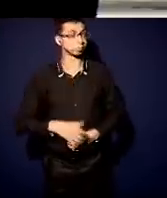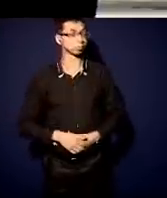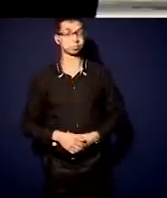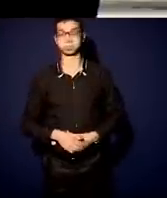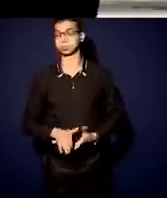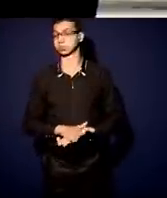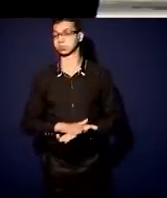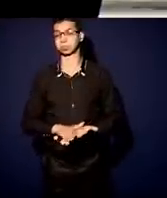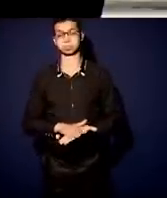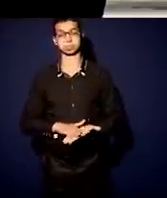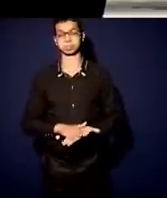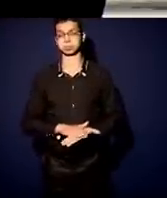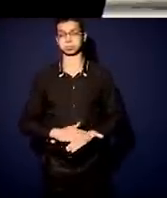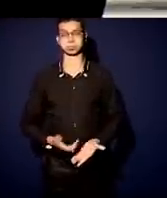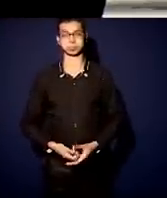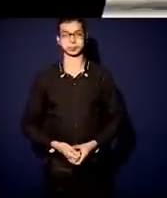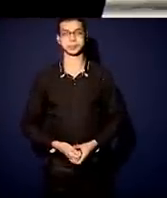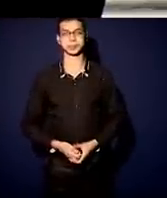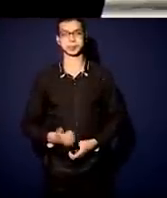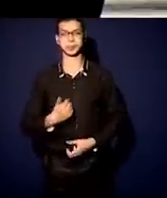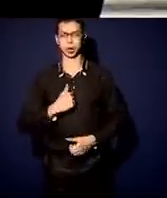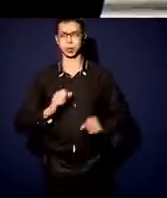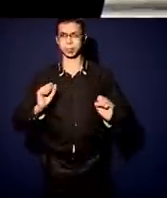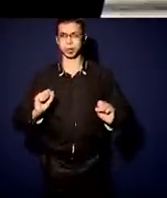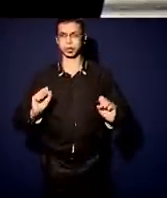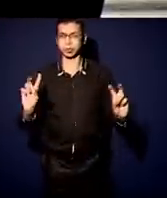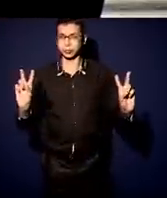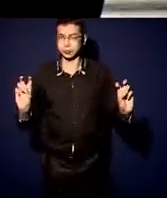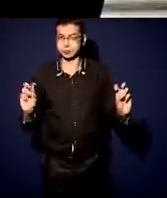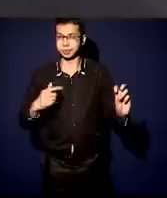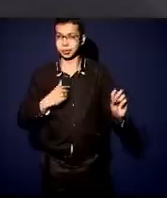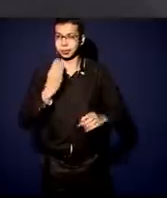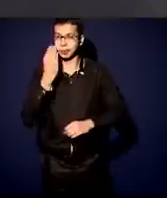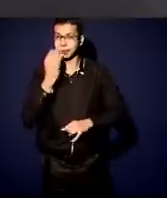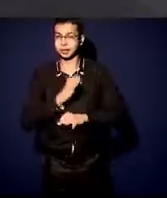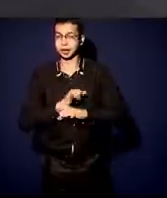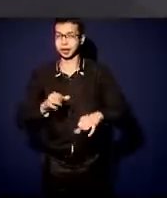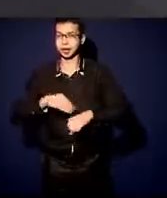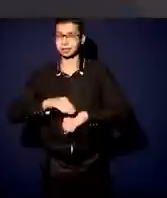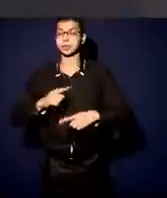parentese que se não me engano eu já fiz nesse mesmo painel algum tempo atrás